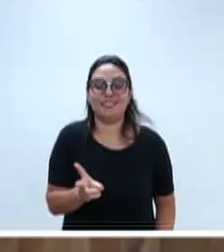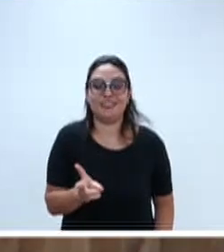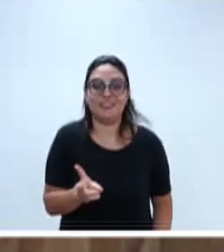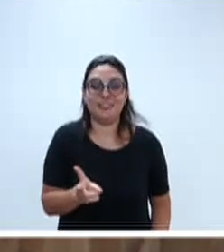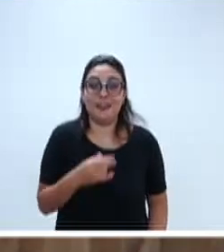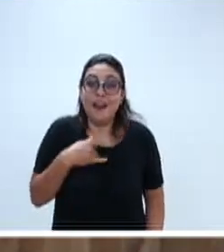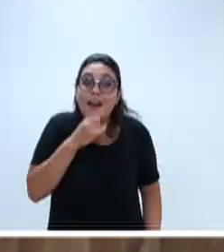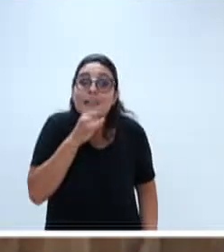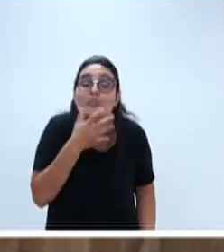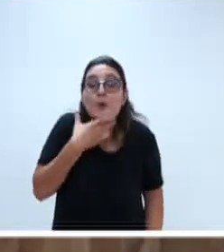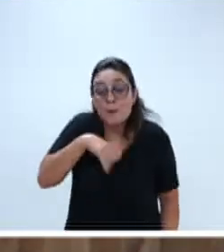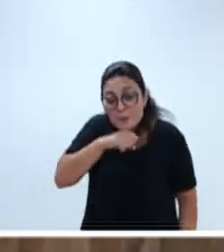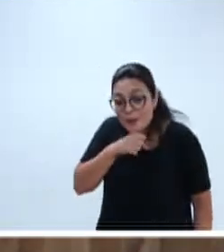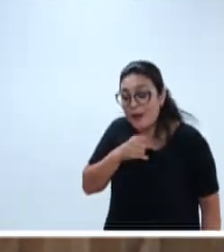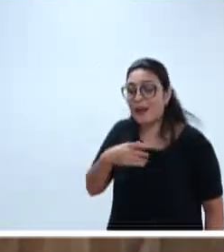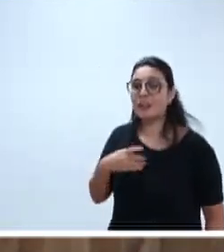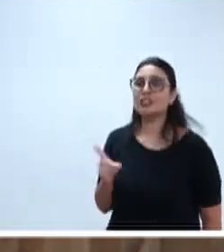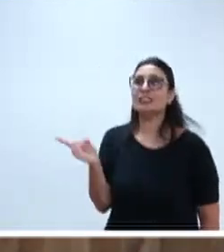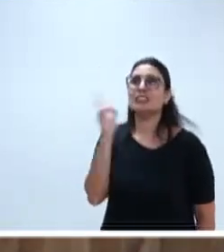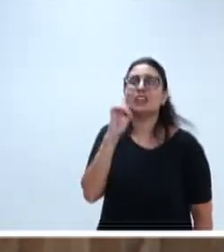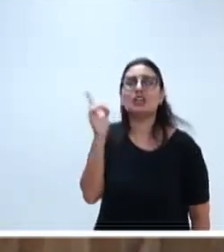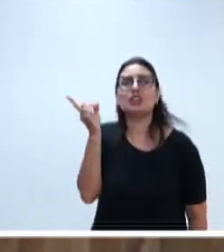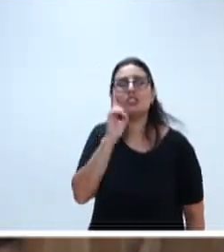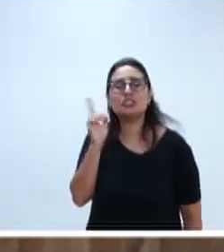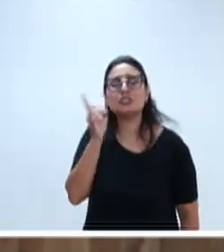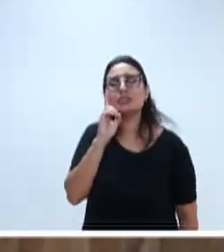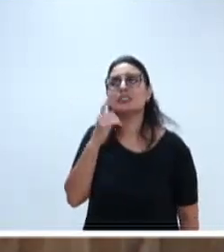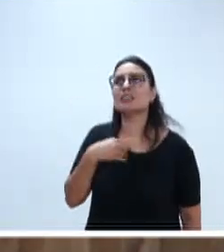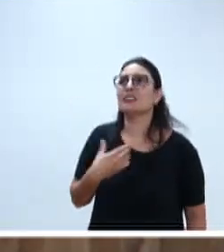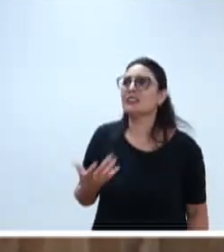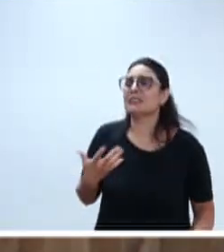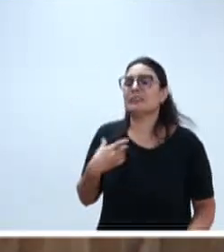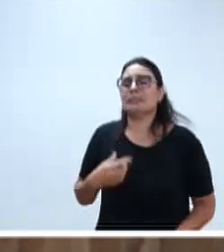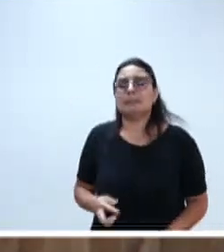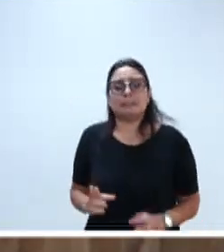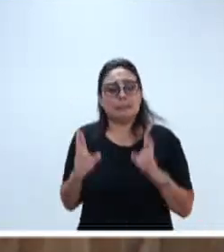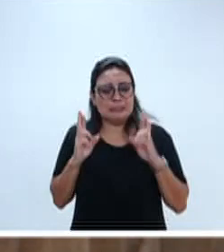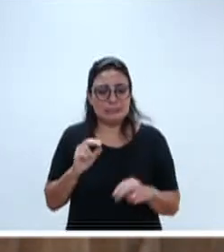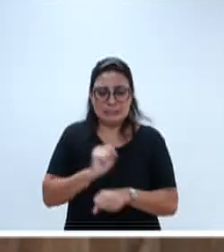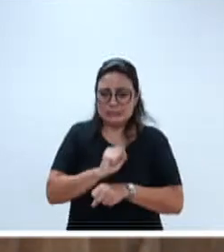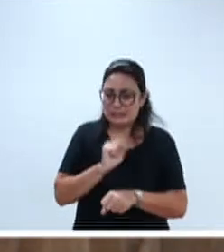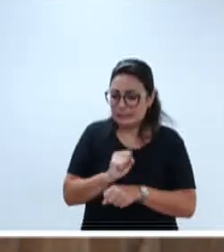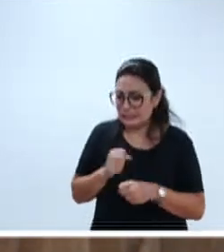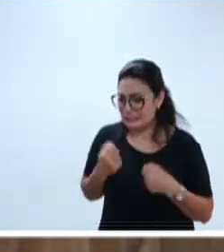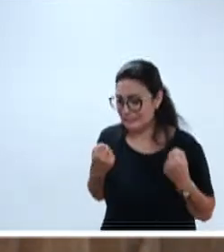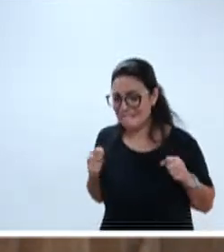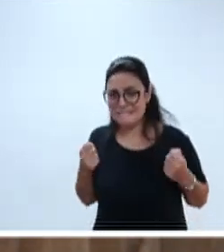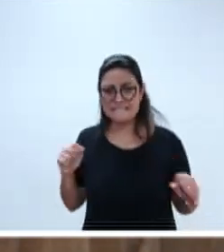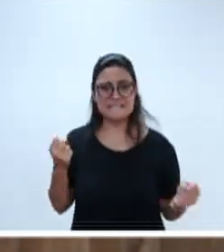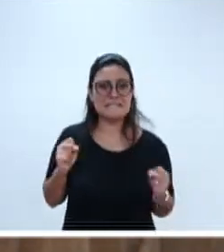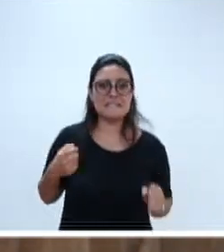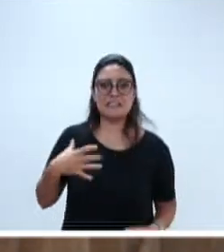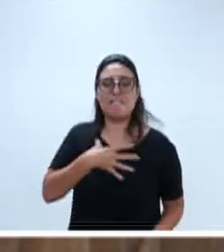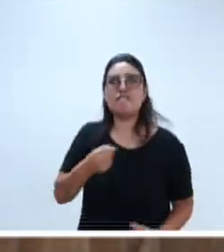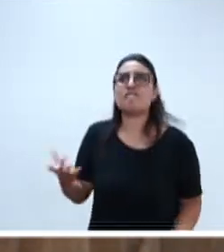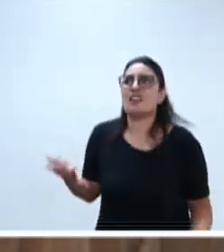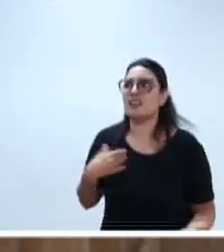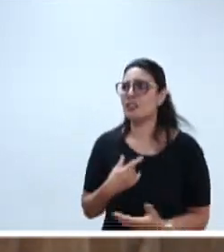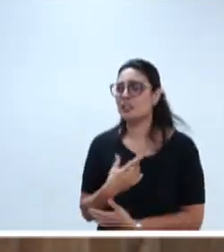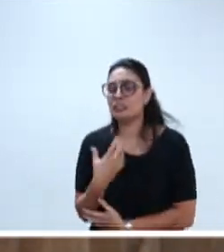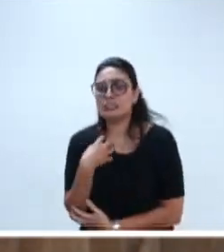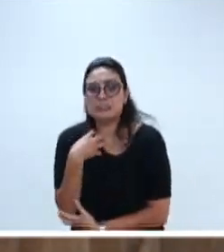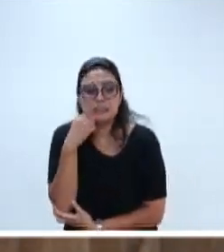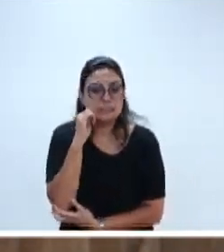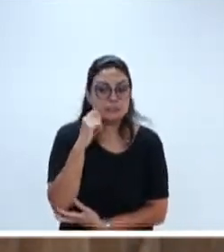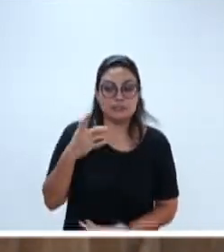o filho, qualquer dia vai acontecer, esse filho vai aparecer e de repente ele aparece. Queridos, ele